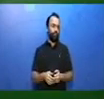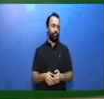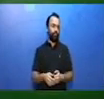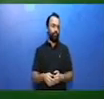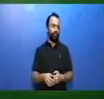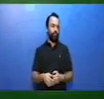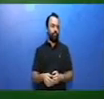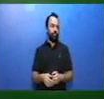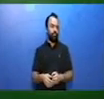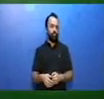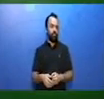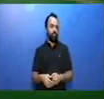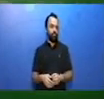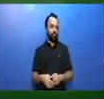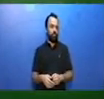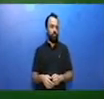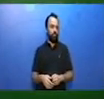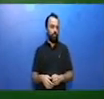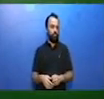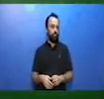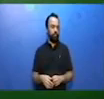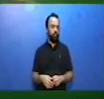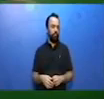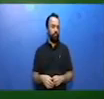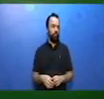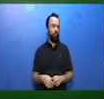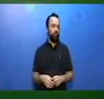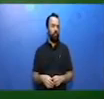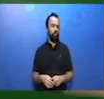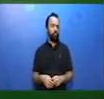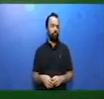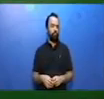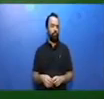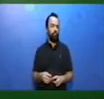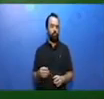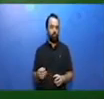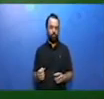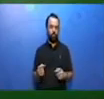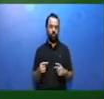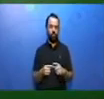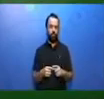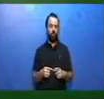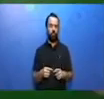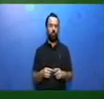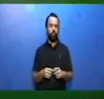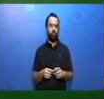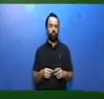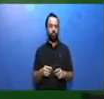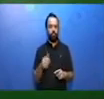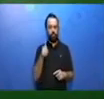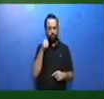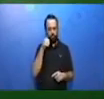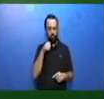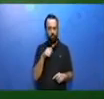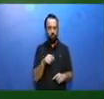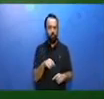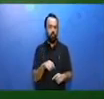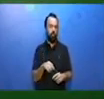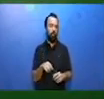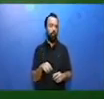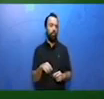Muito bem. Página 119. Segundo Dona Lola, que elementos do passado do bairro